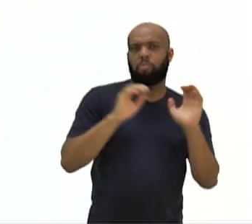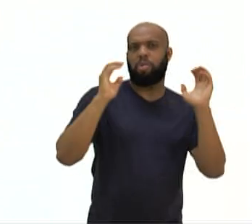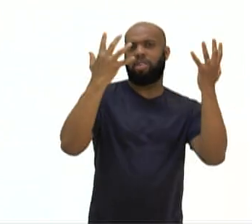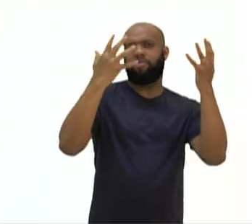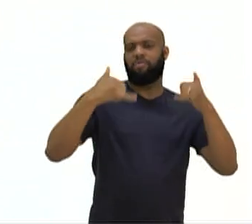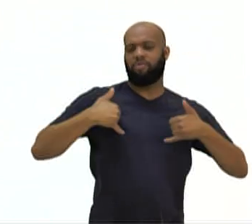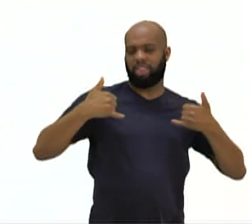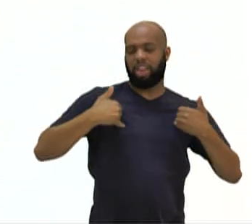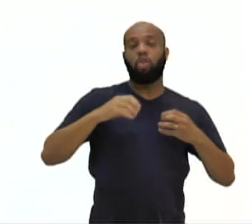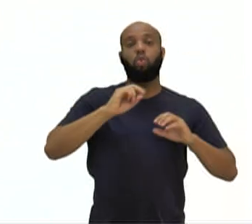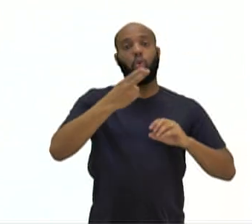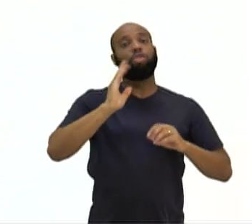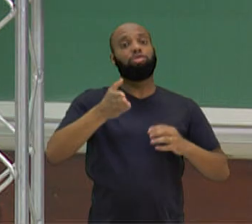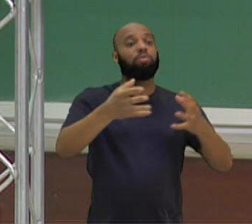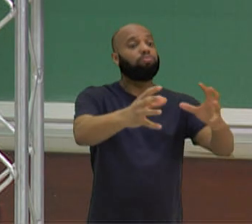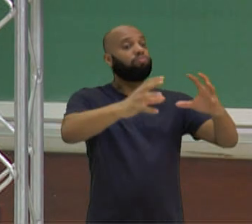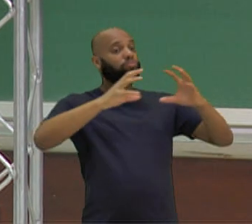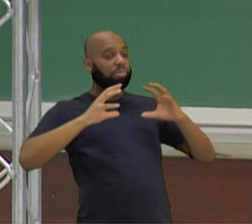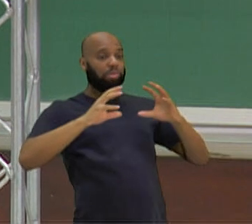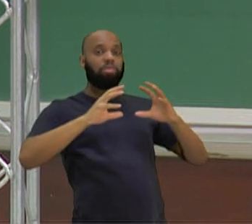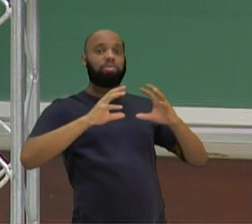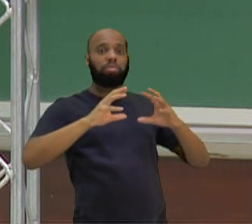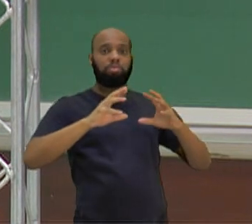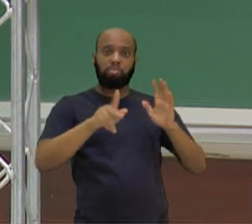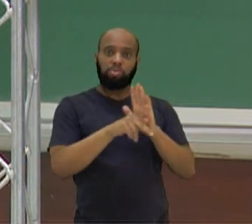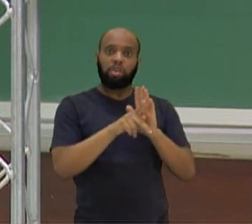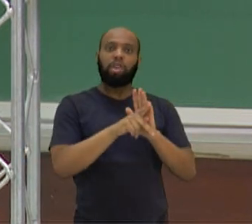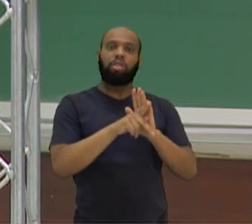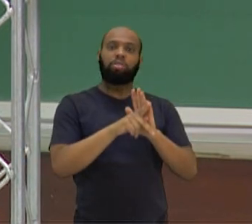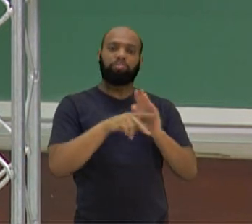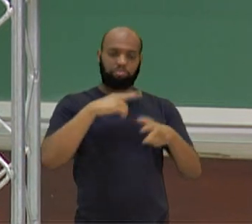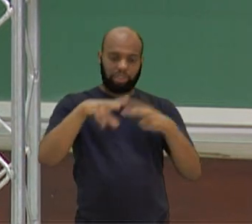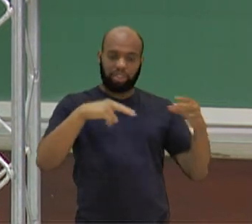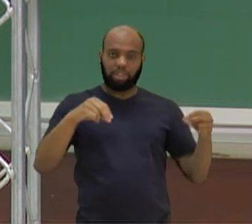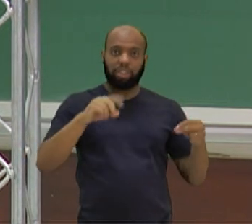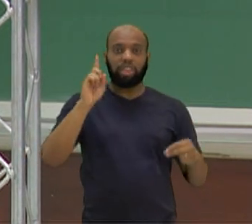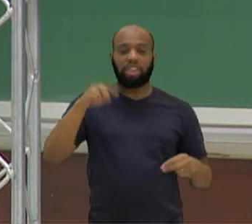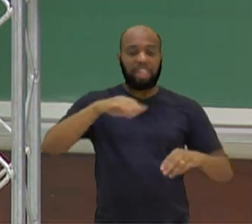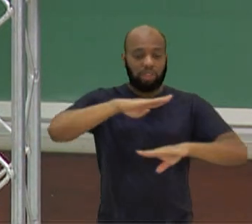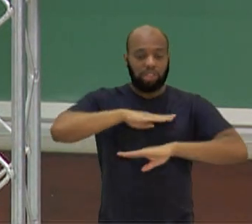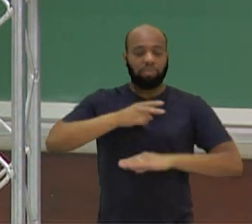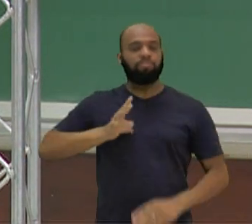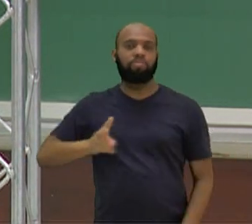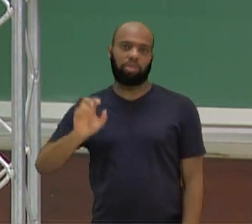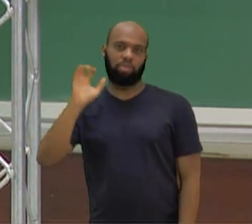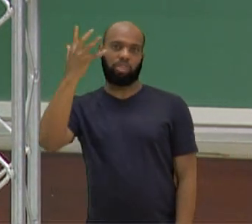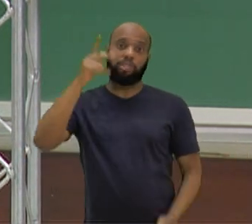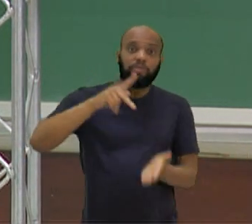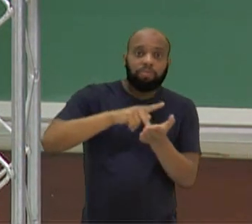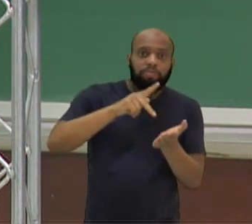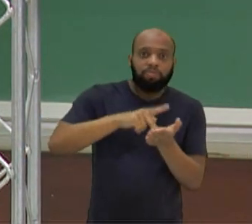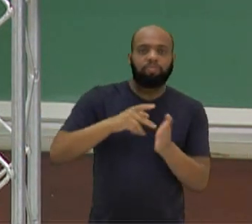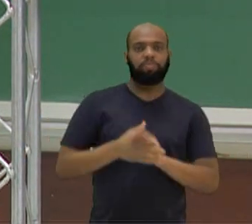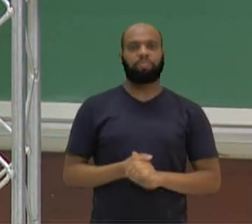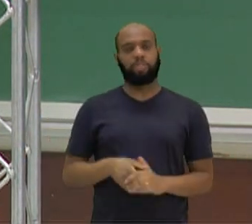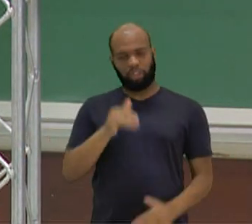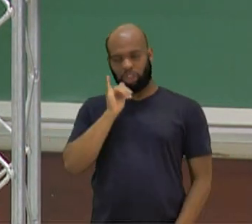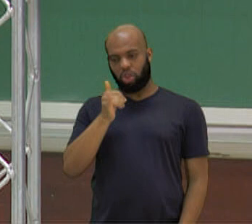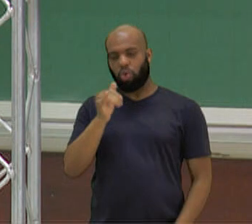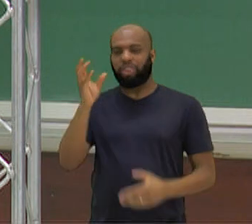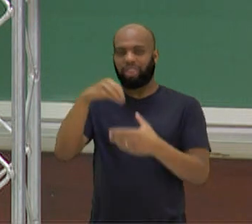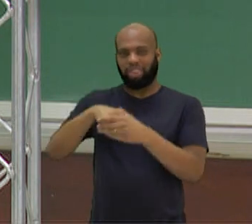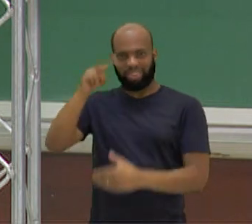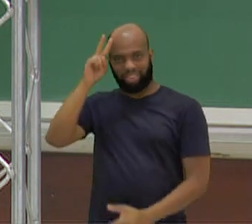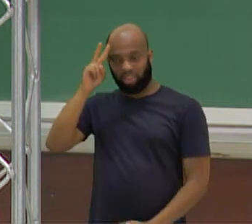ou não receberam uma bola como presente? Então, essa é a situação comum, verídica, relatada. E